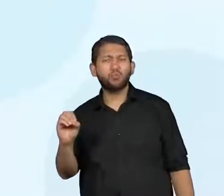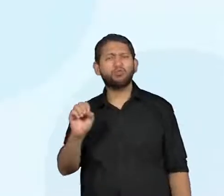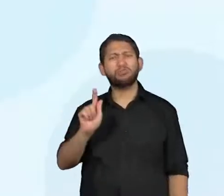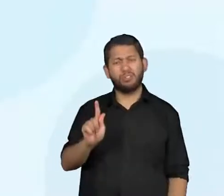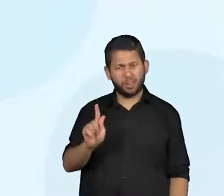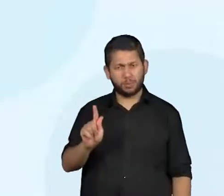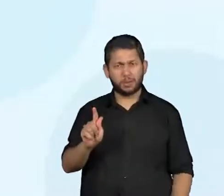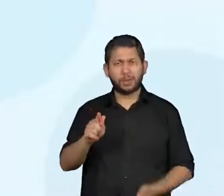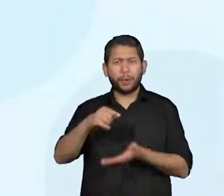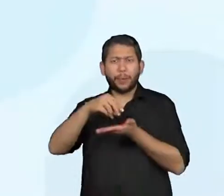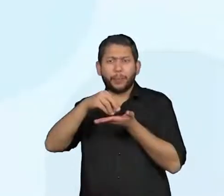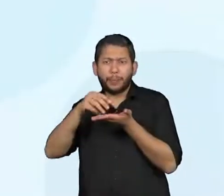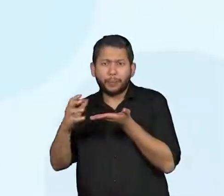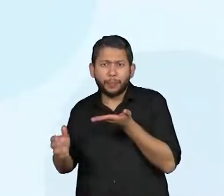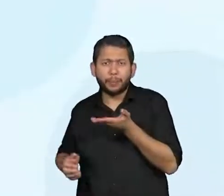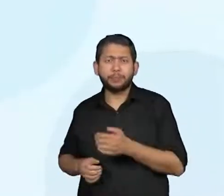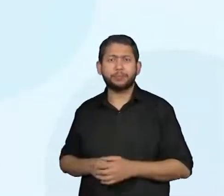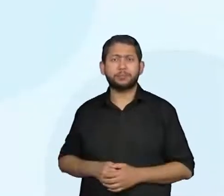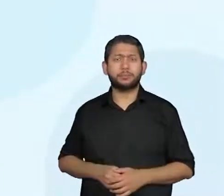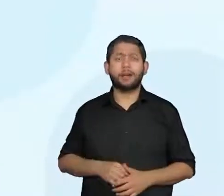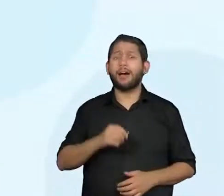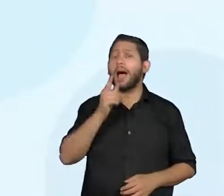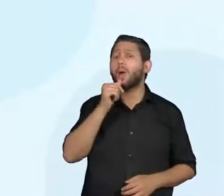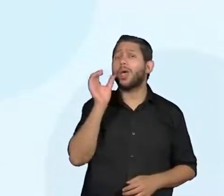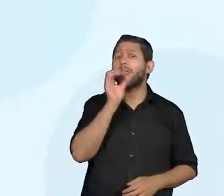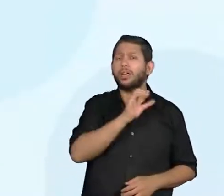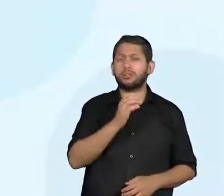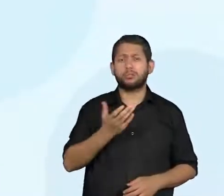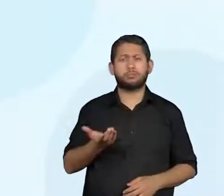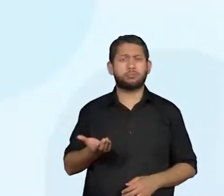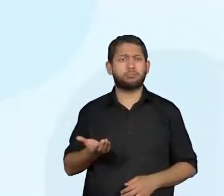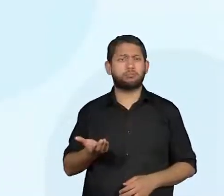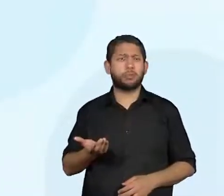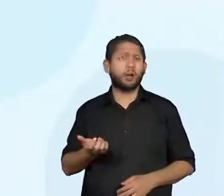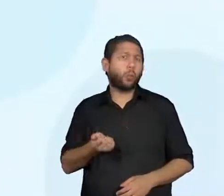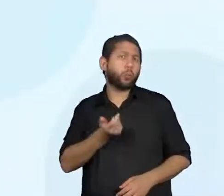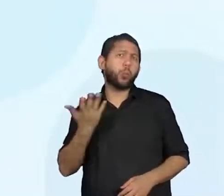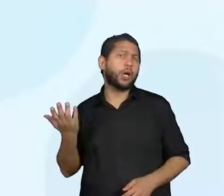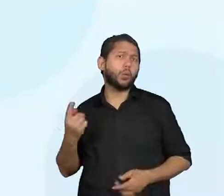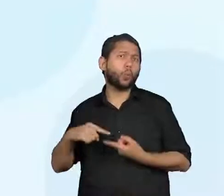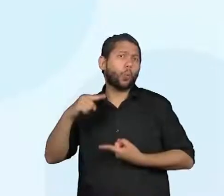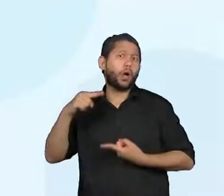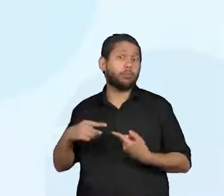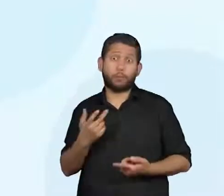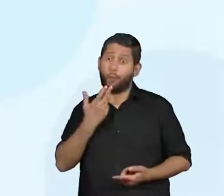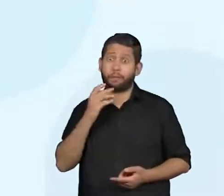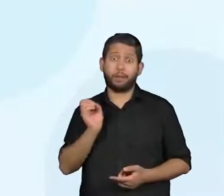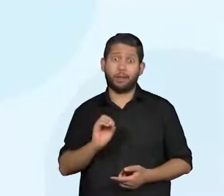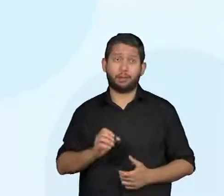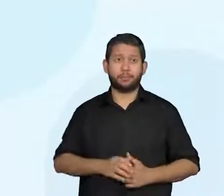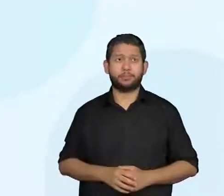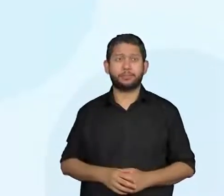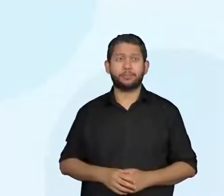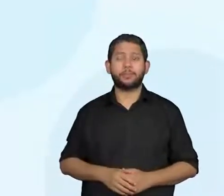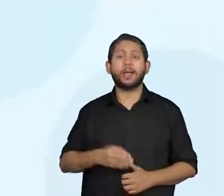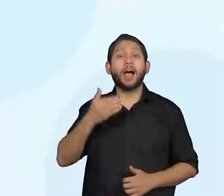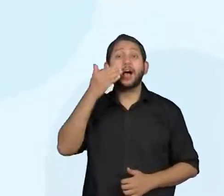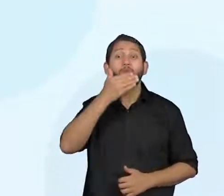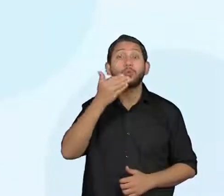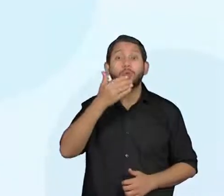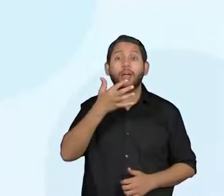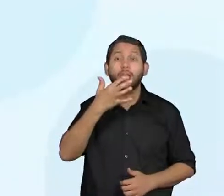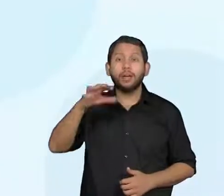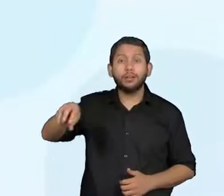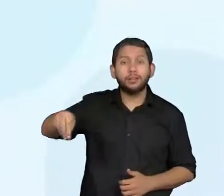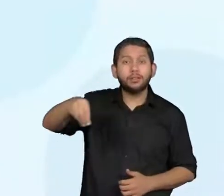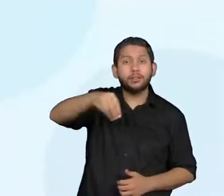água quente para escaldar, então não vem a quantidade, então é uma coisa que talvez não vai impactar na receita. Uma pitadinha de açúcar, que aí fica